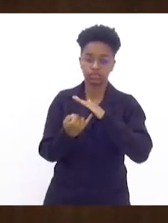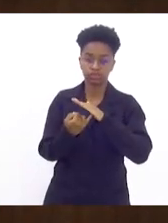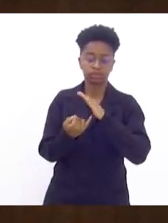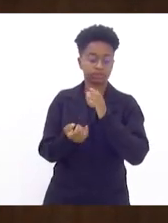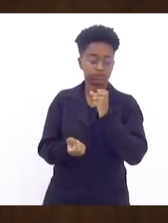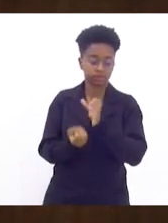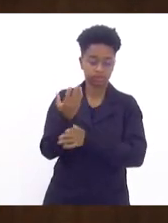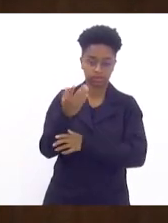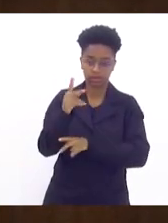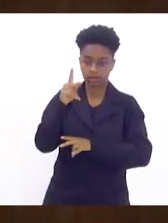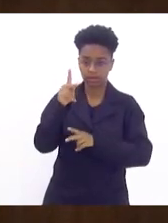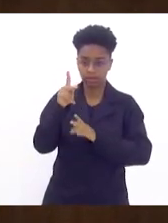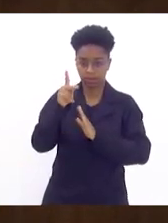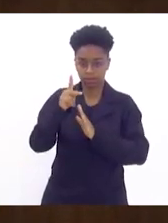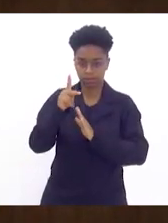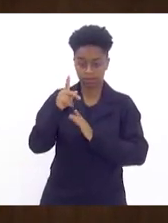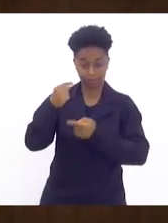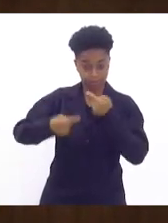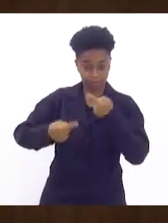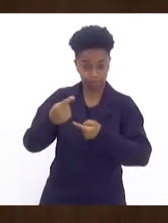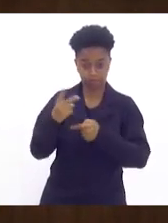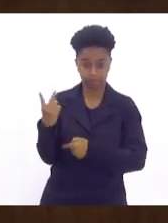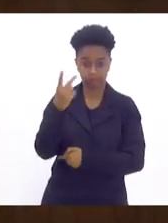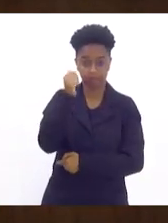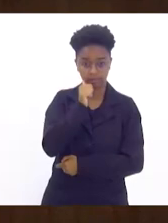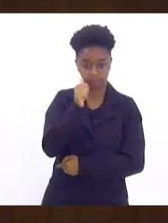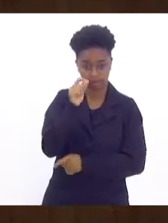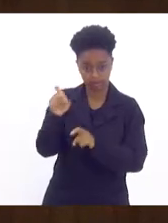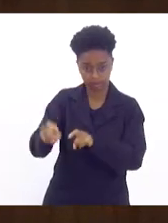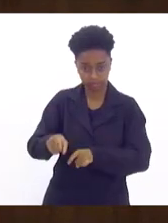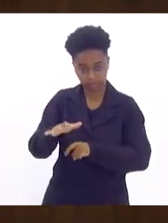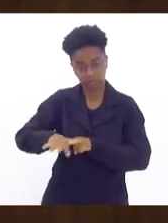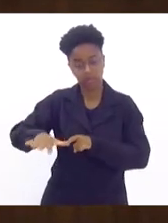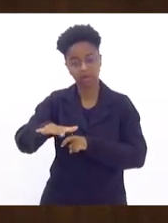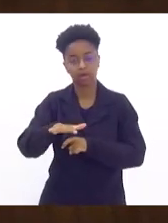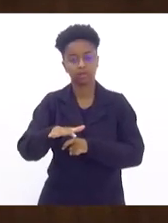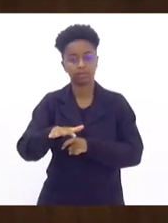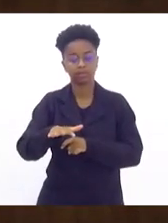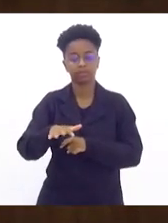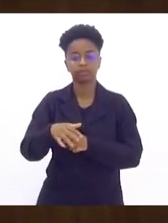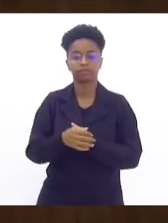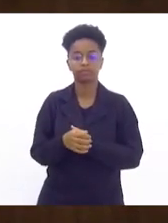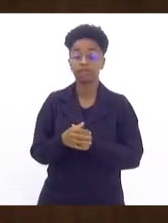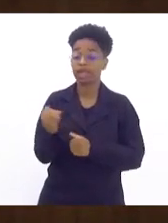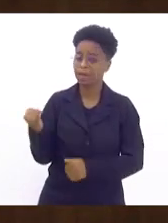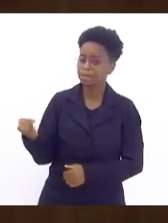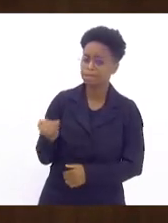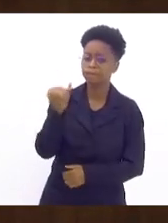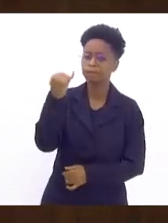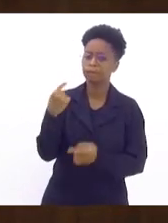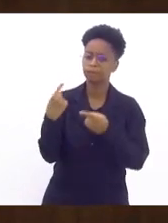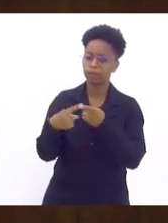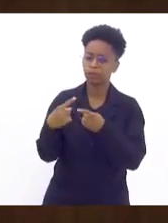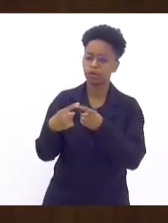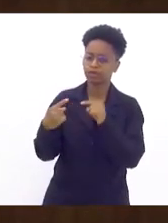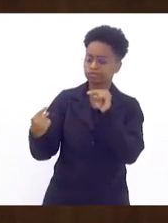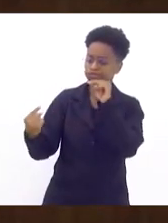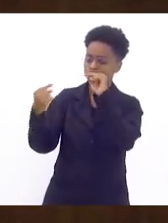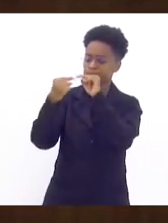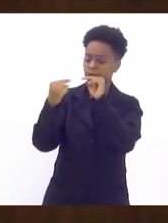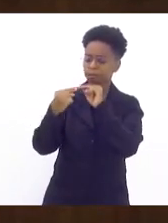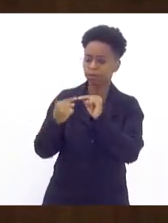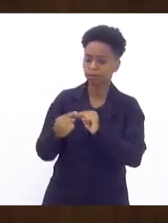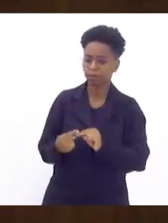estadual de valorização da mulher no campo ele é muito importante porque vem de encontro há